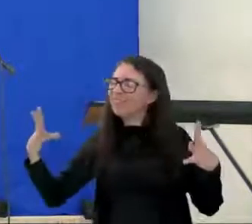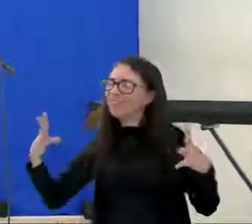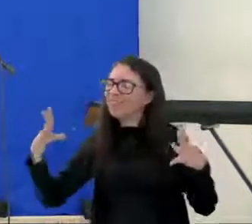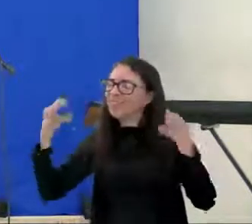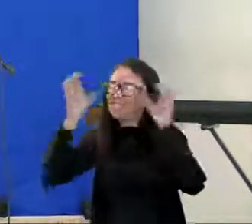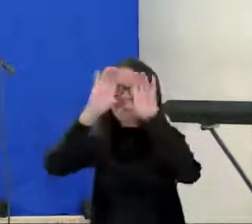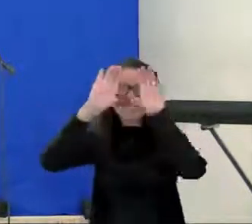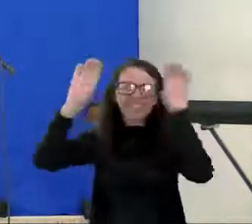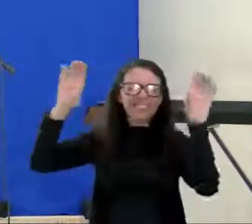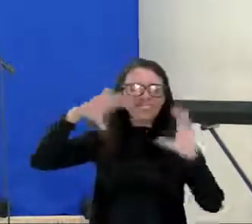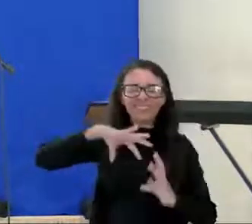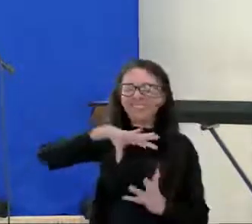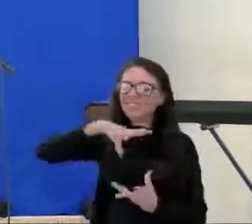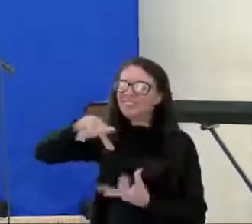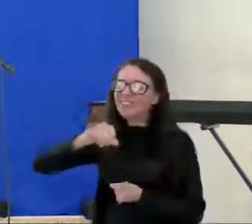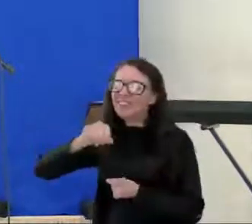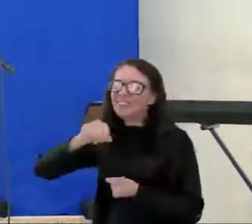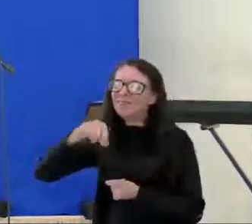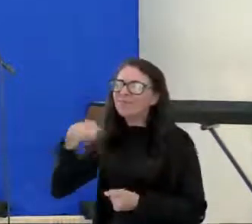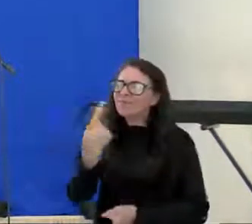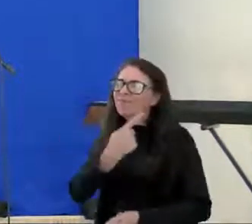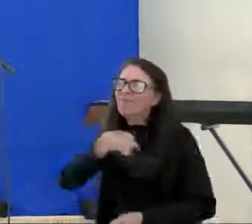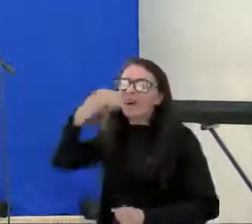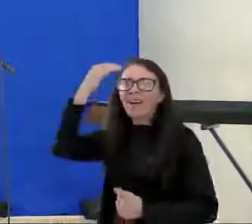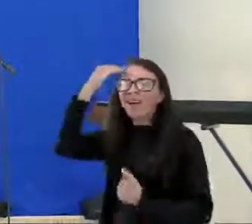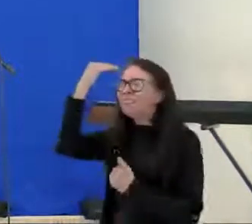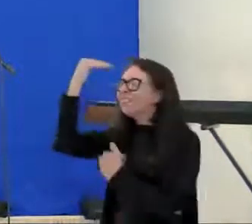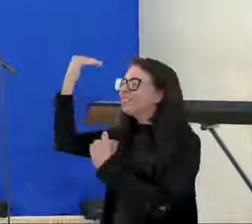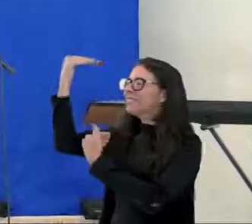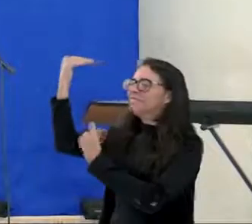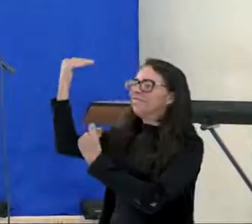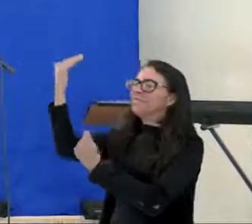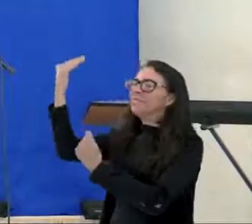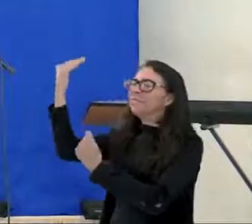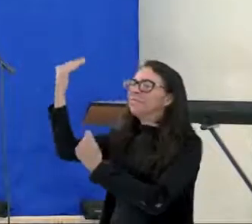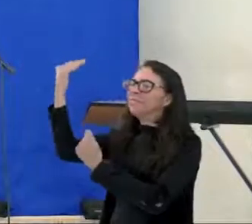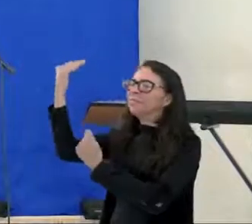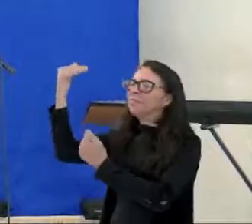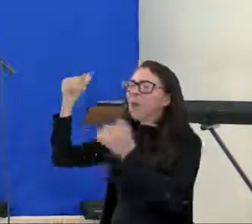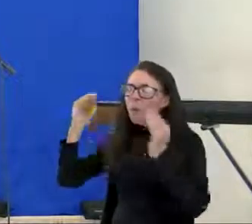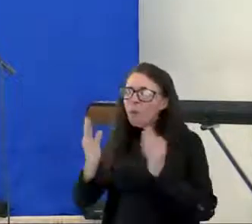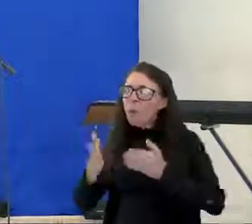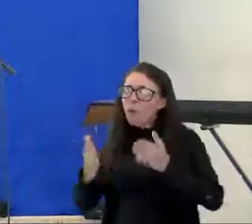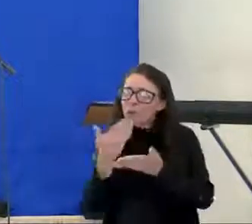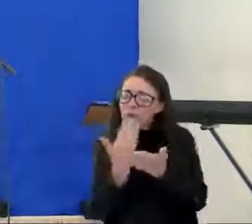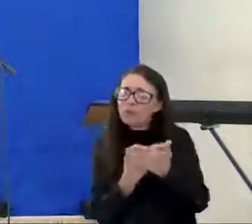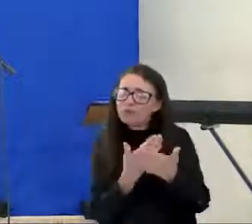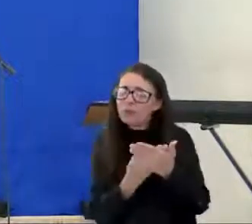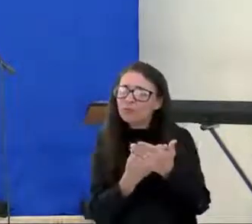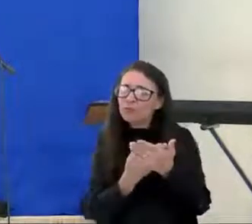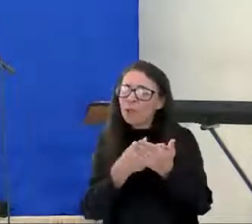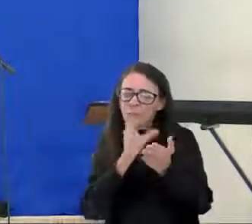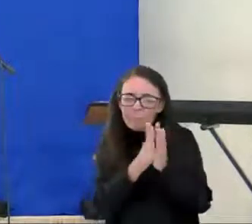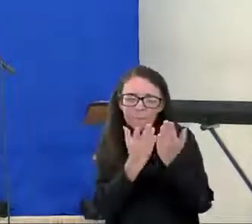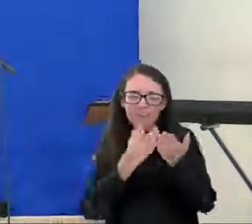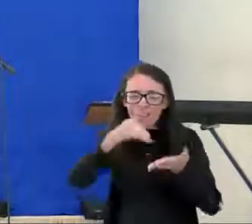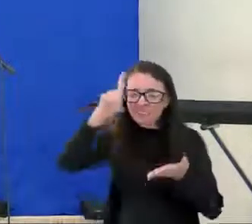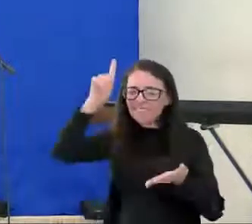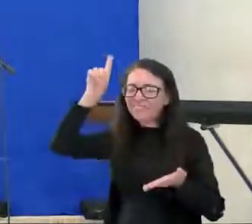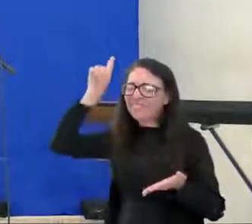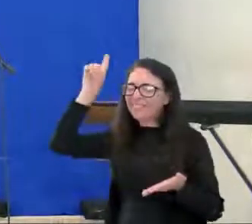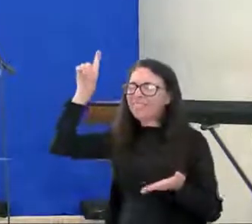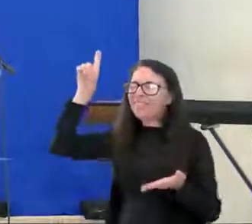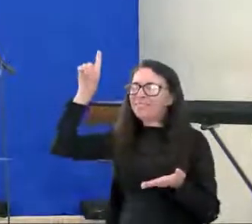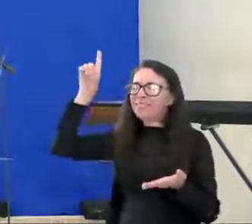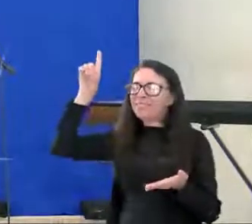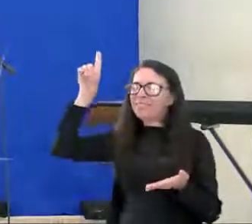aqui compartilhando aquilo que é Teu, Senhor. Da Tua obra, da Tua palavra. E nós sabemos, Senhor, que